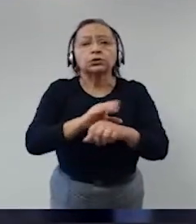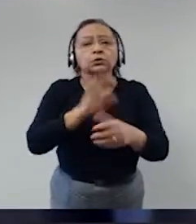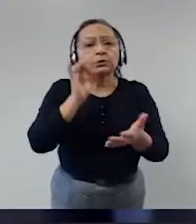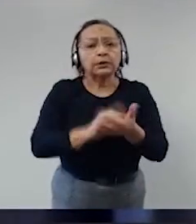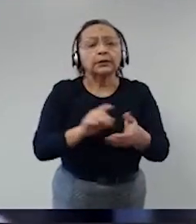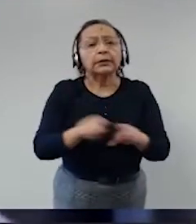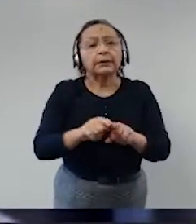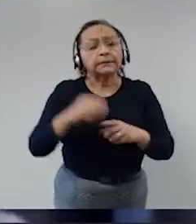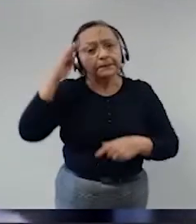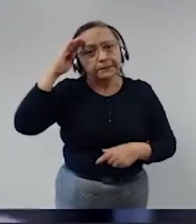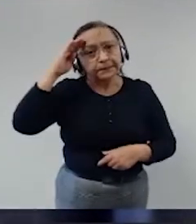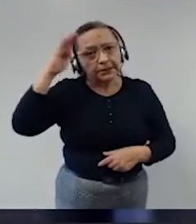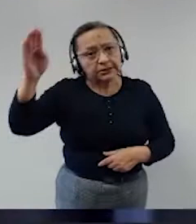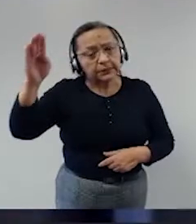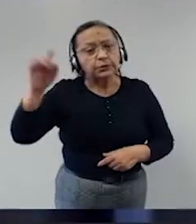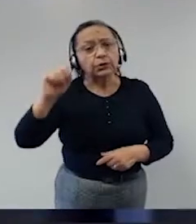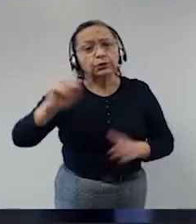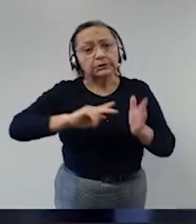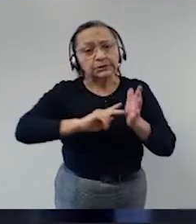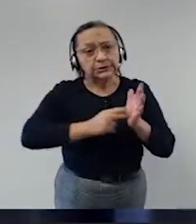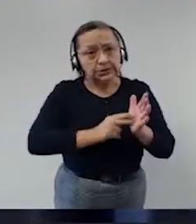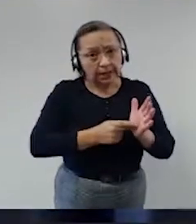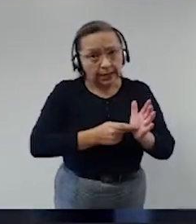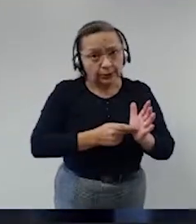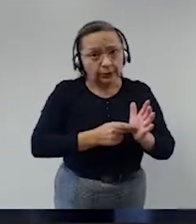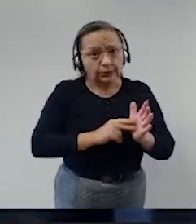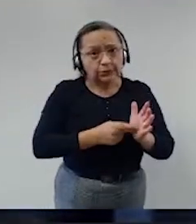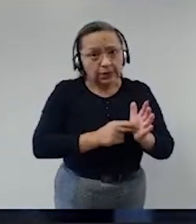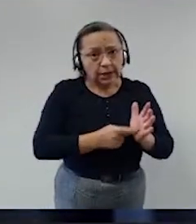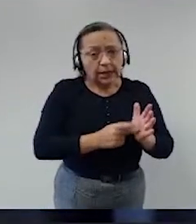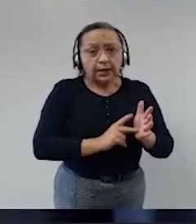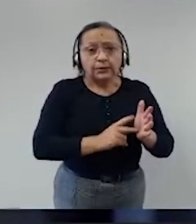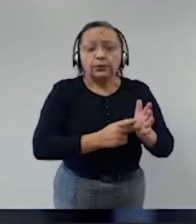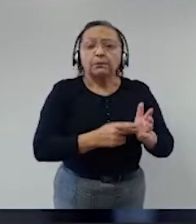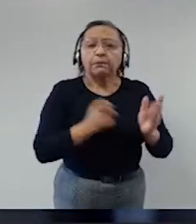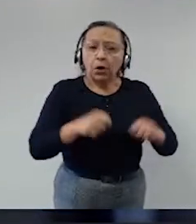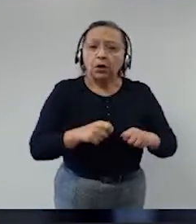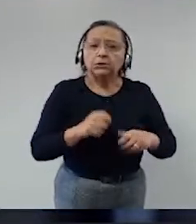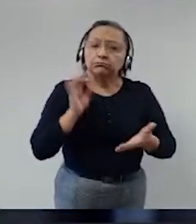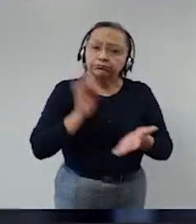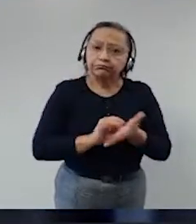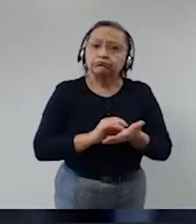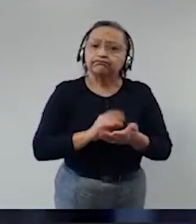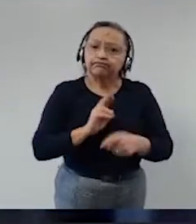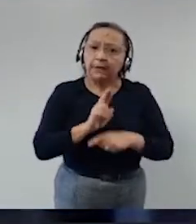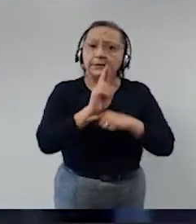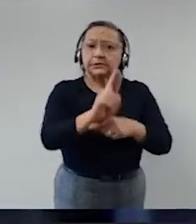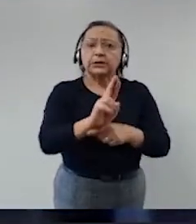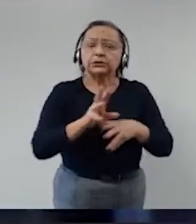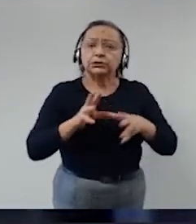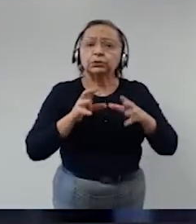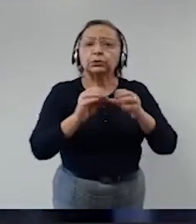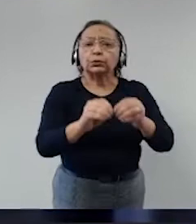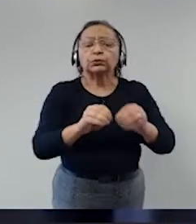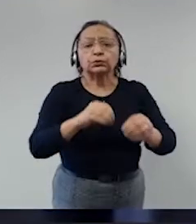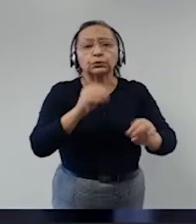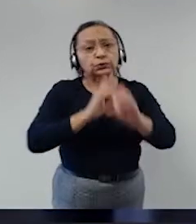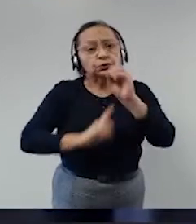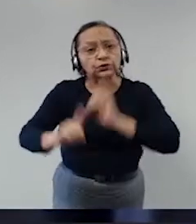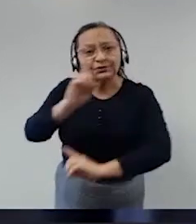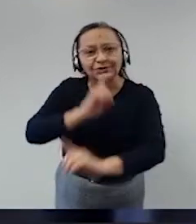e especialmente que o sindicato obreiro protagonize de toda a sorte este